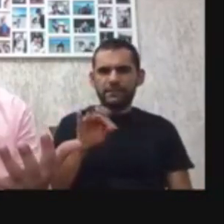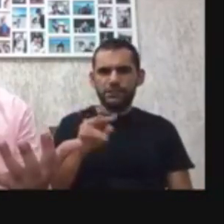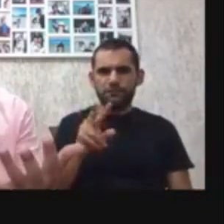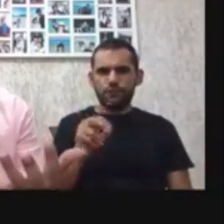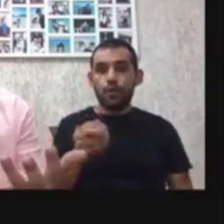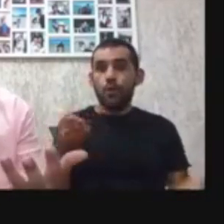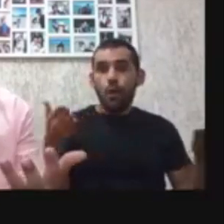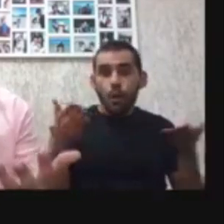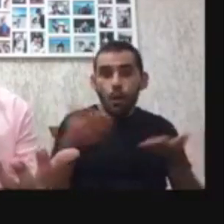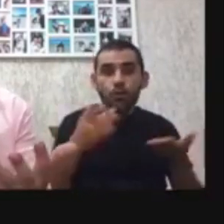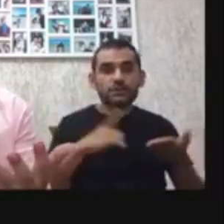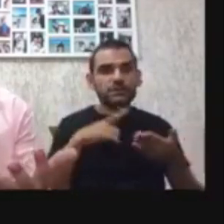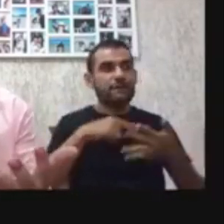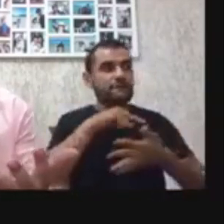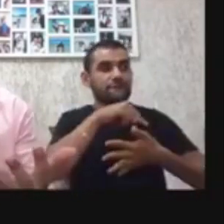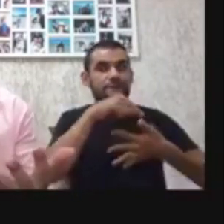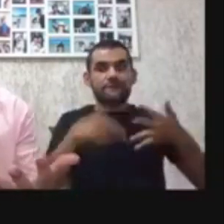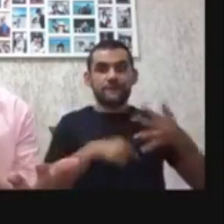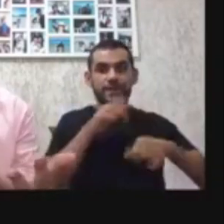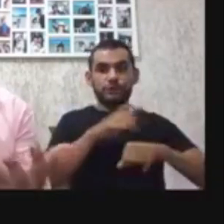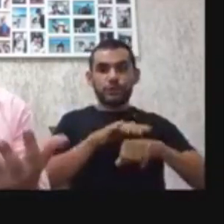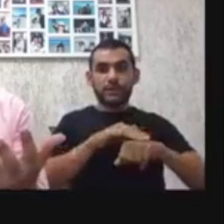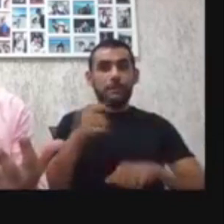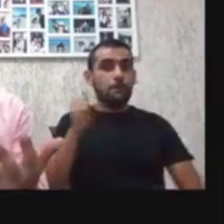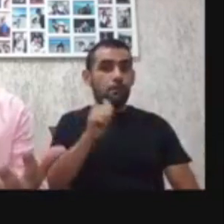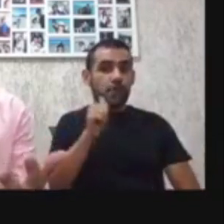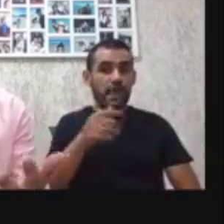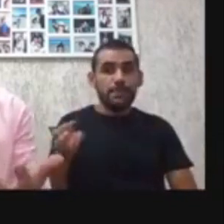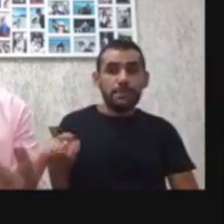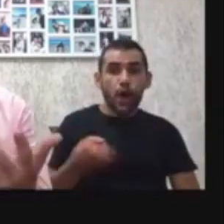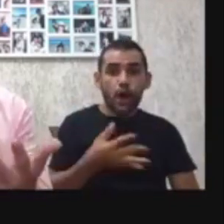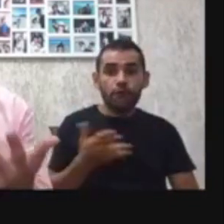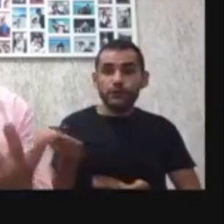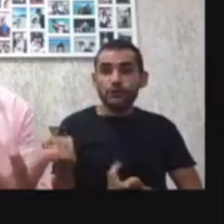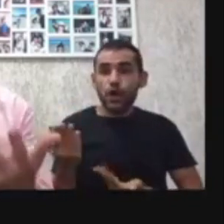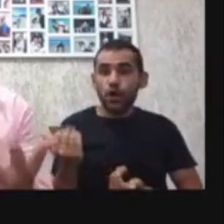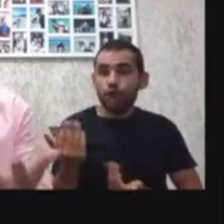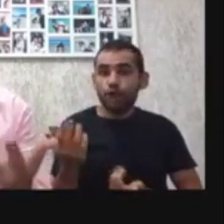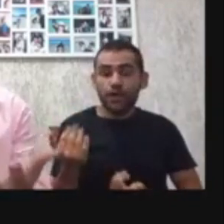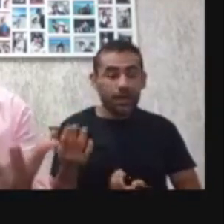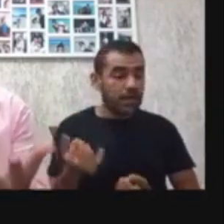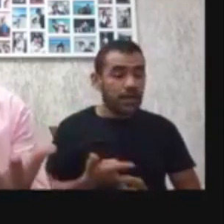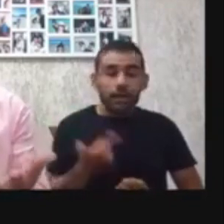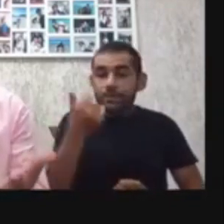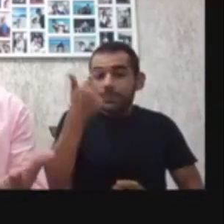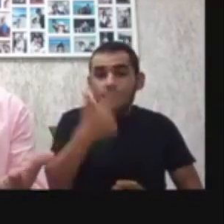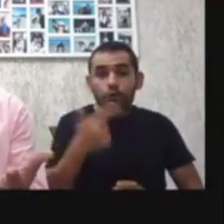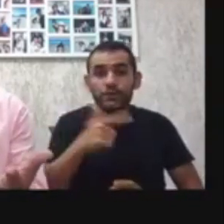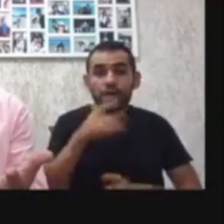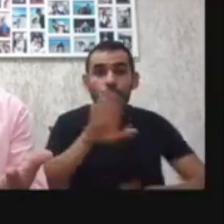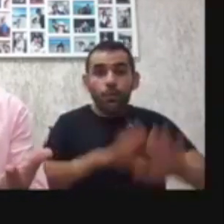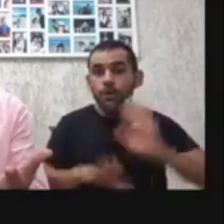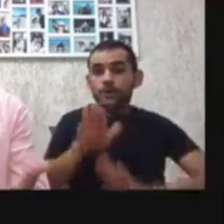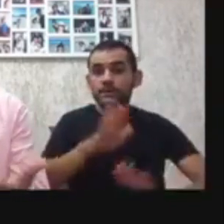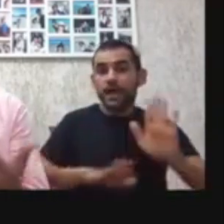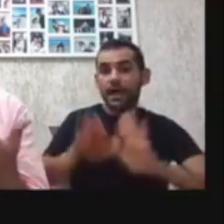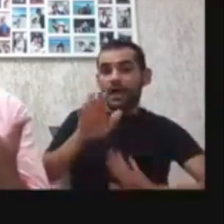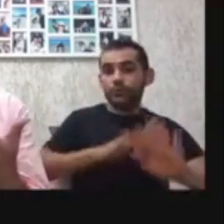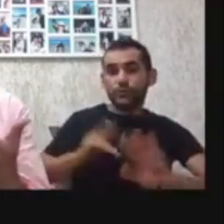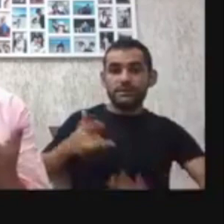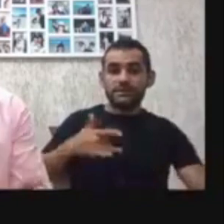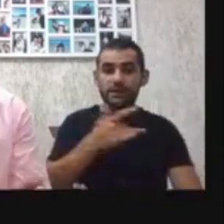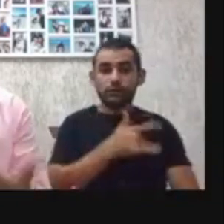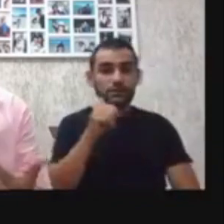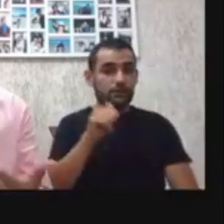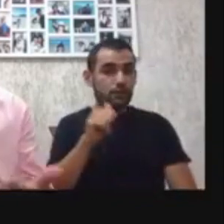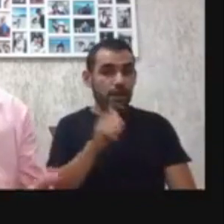vários casos de câncer do colo do útero, tem mulheres novas perdendo a vida porque não tem prevenção na nossa cidade. As